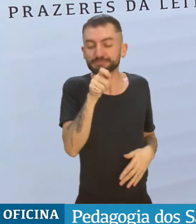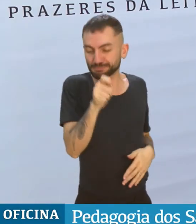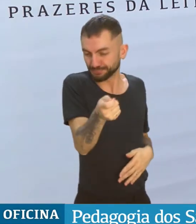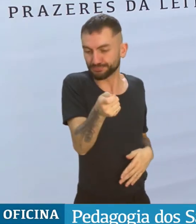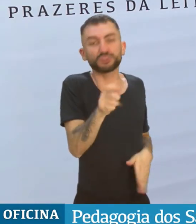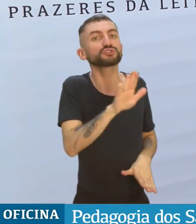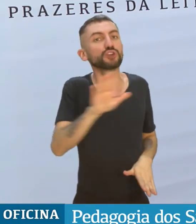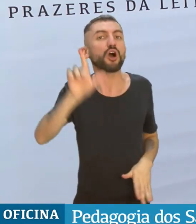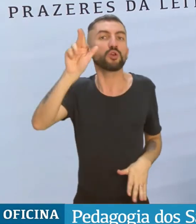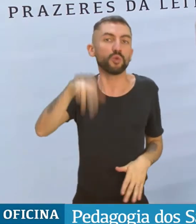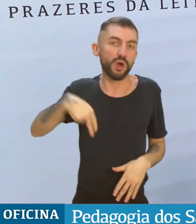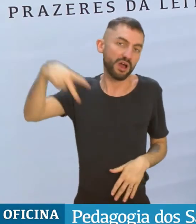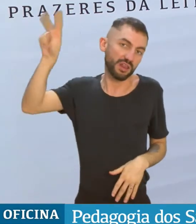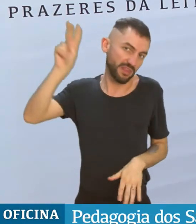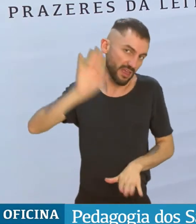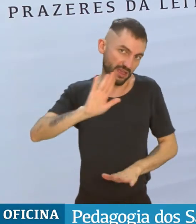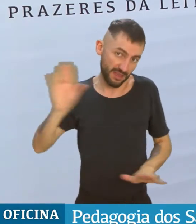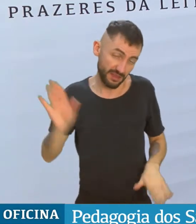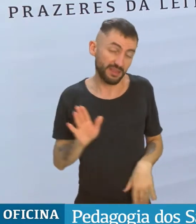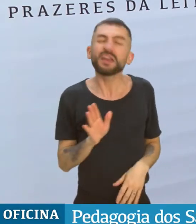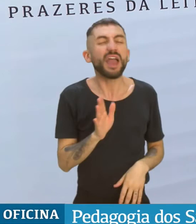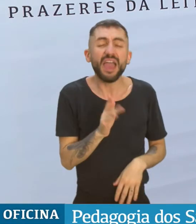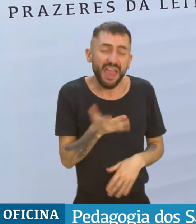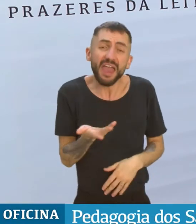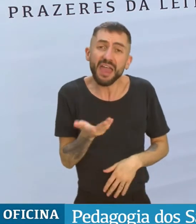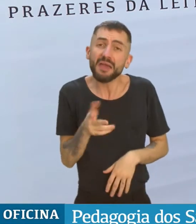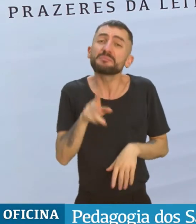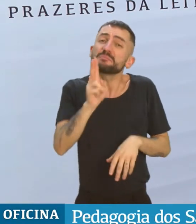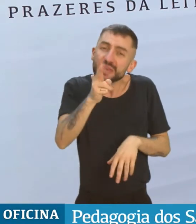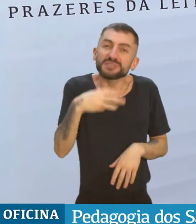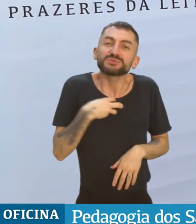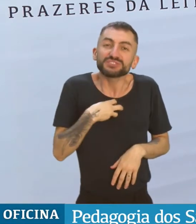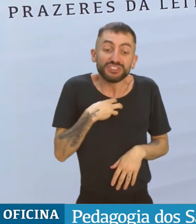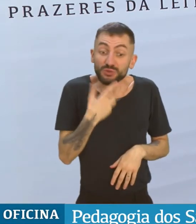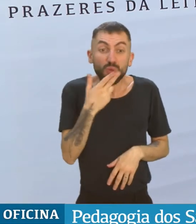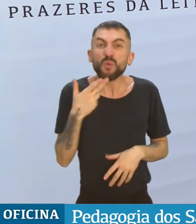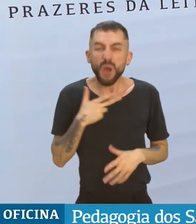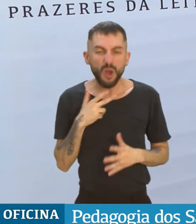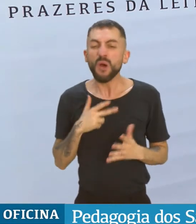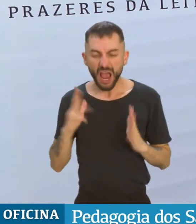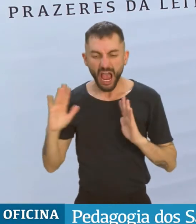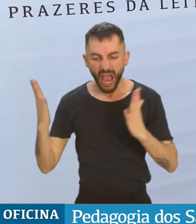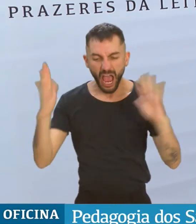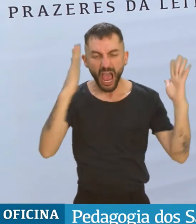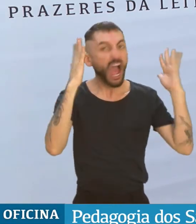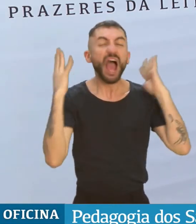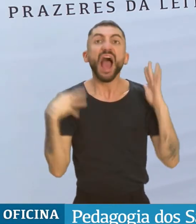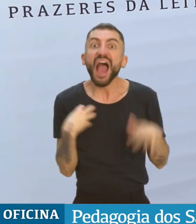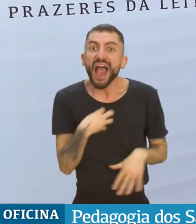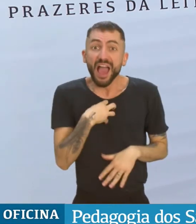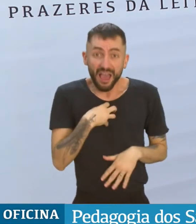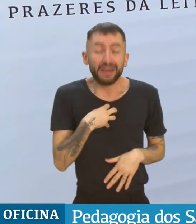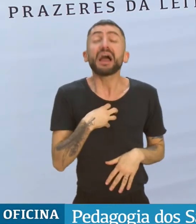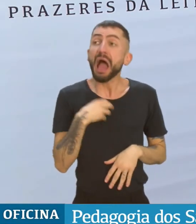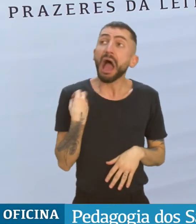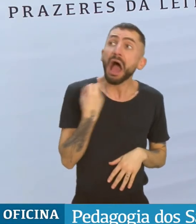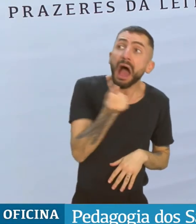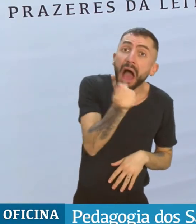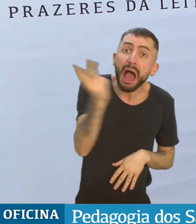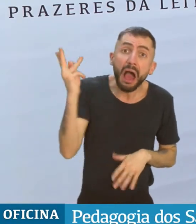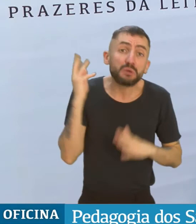só a voz do Luan. Por quê? É você trazer um pouco desse calor. Eu já vi alguns saraus também que não deram muito certo,